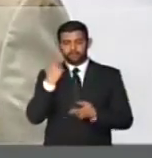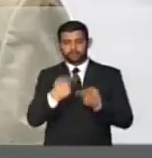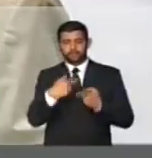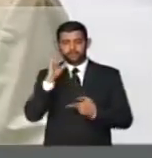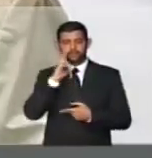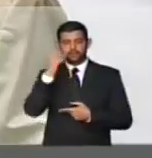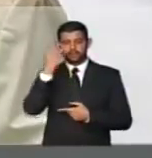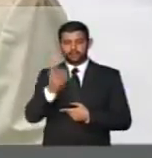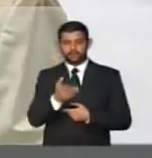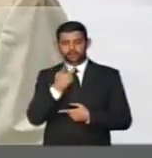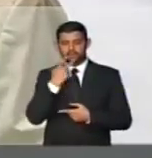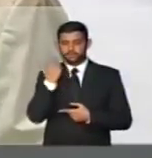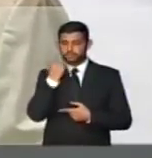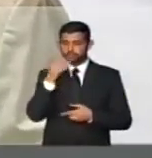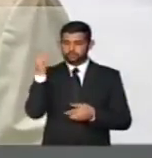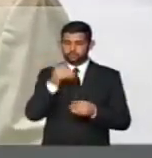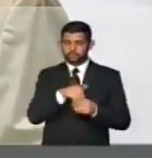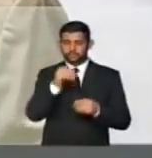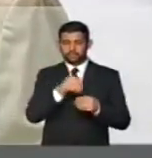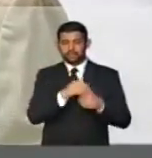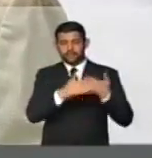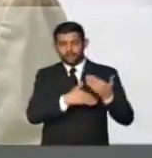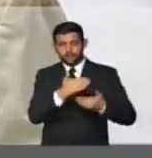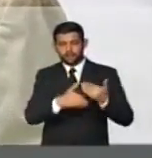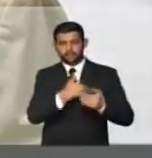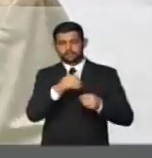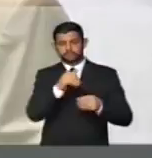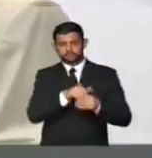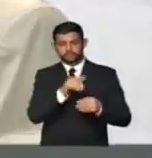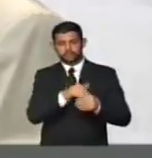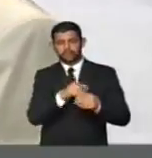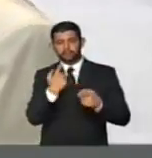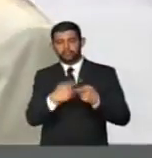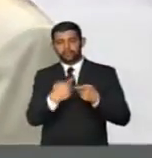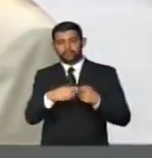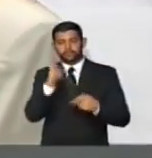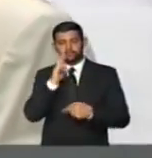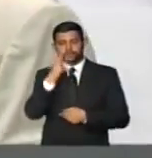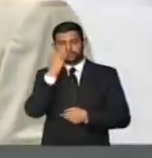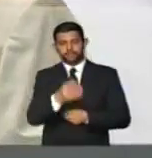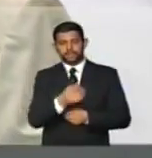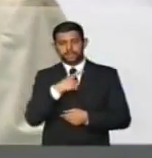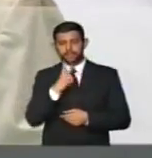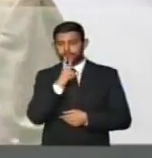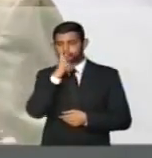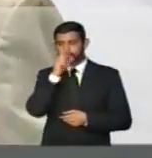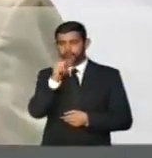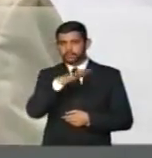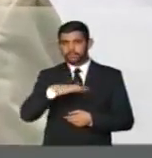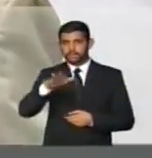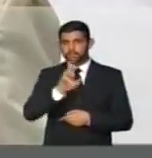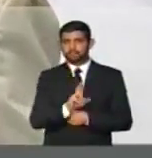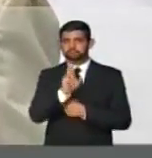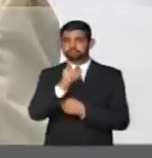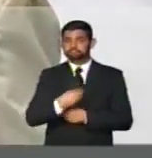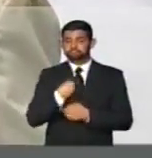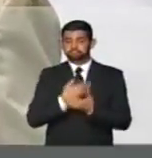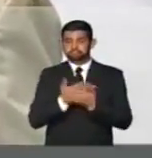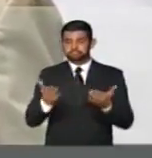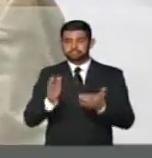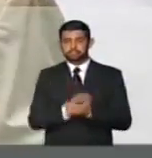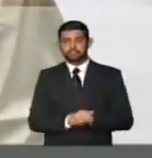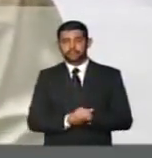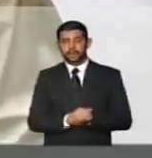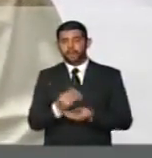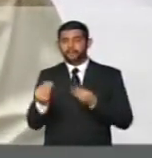Vossa Excelência se reelege a cada pleito, e porque Vossa Excelência é tão forte na região que representa.